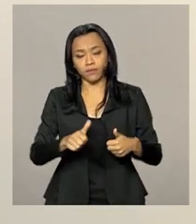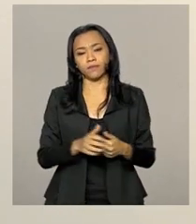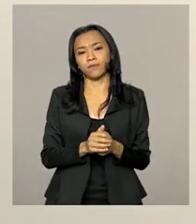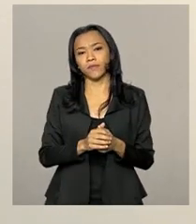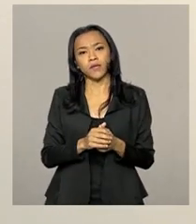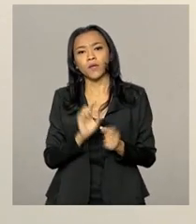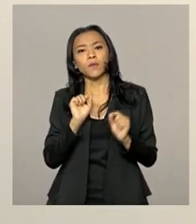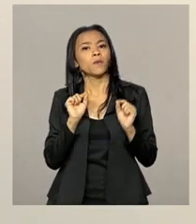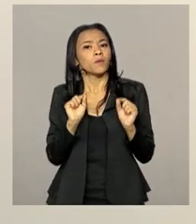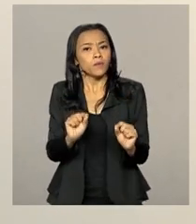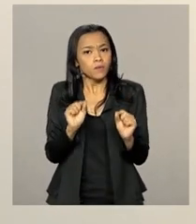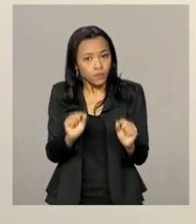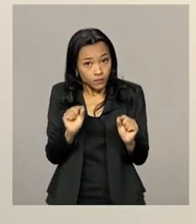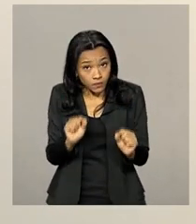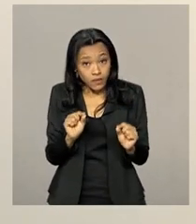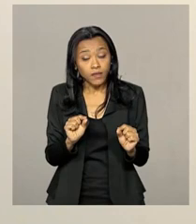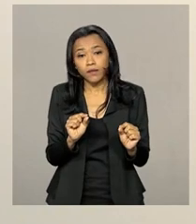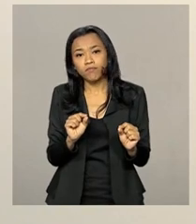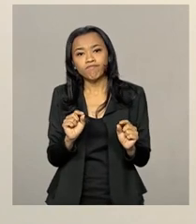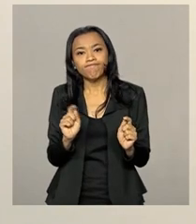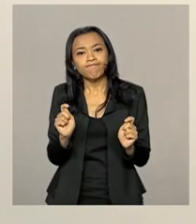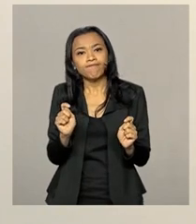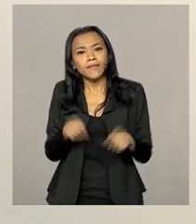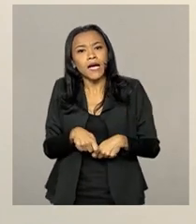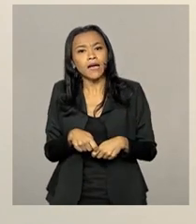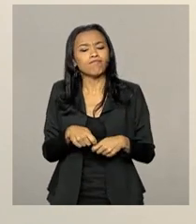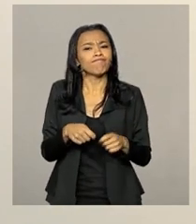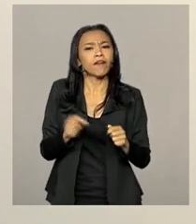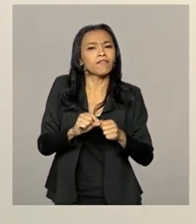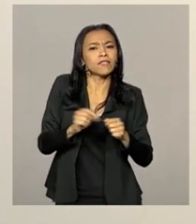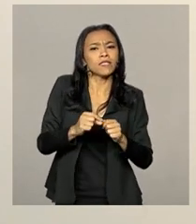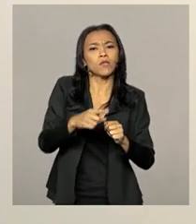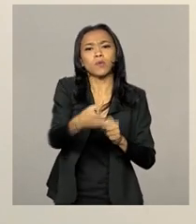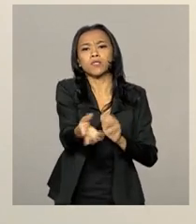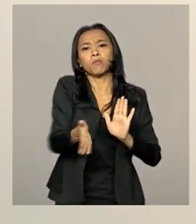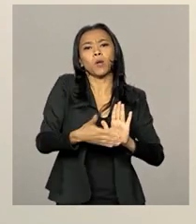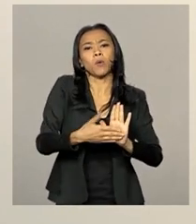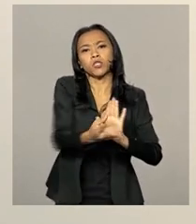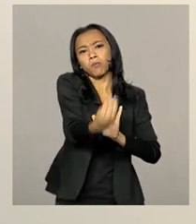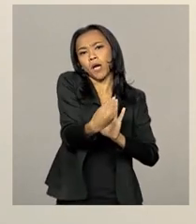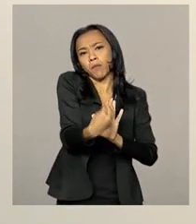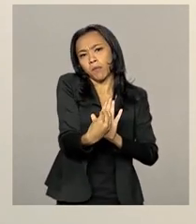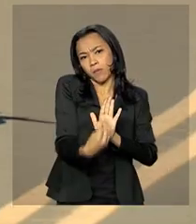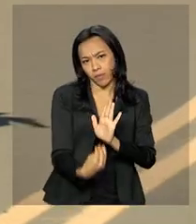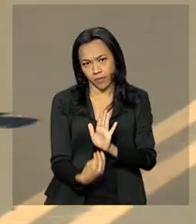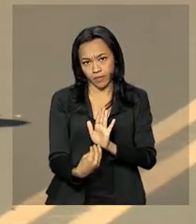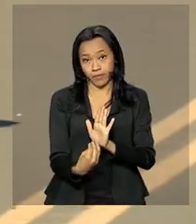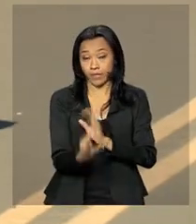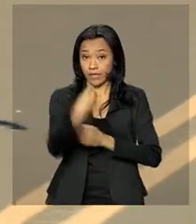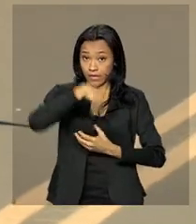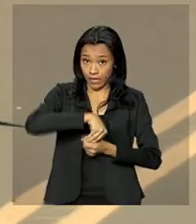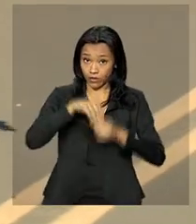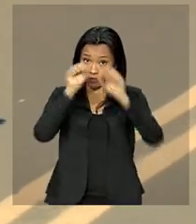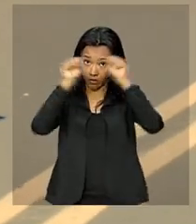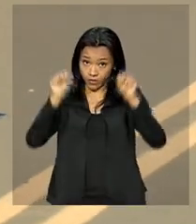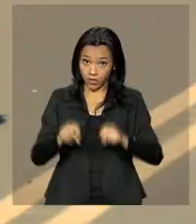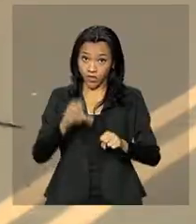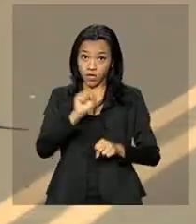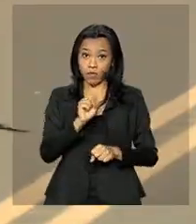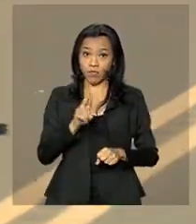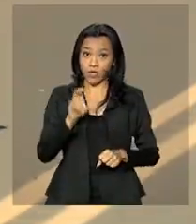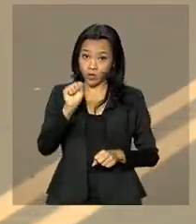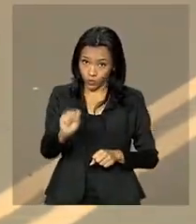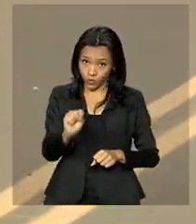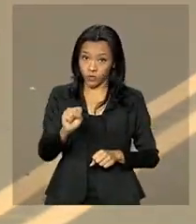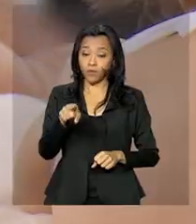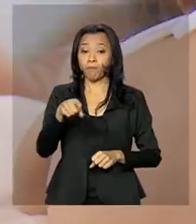a custo-efetividade das medidas propostas para incorporação no Sistema Único de Saúde. Segundo a Organização Mundial